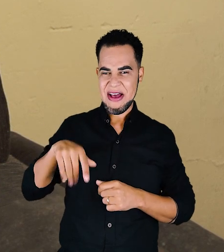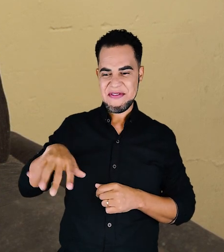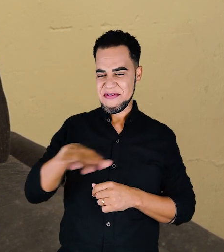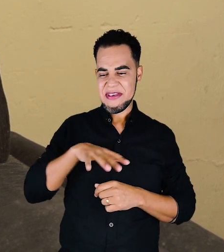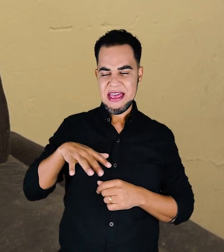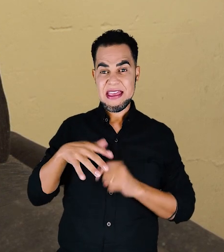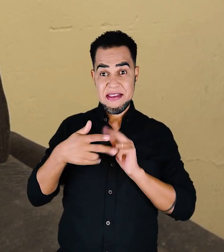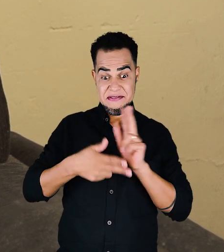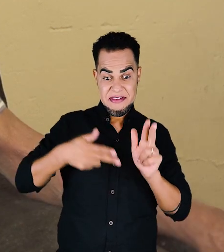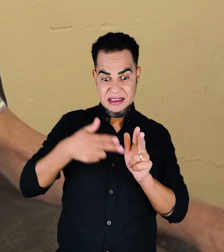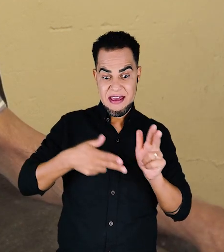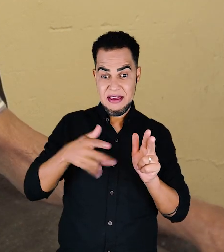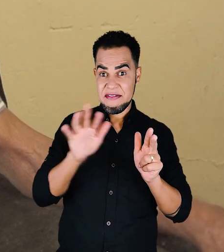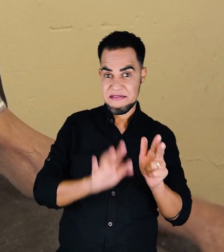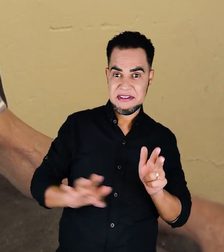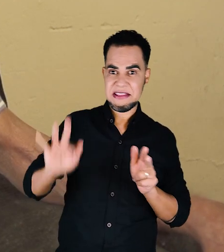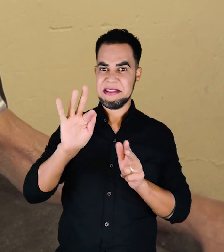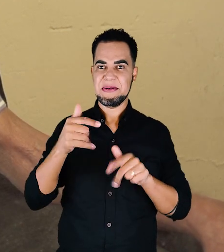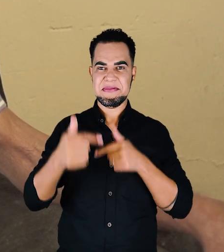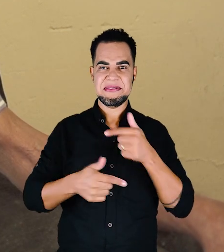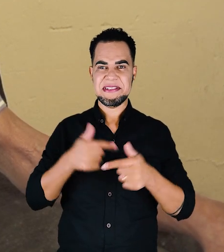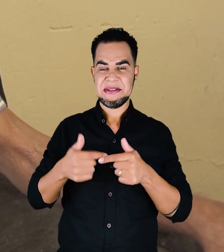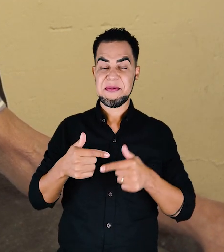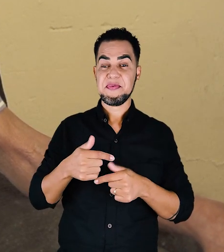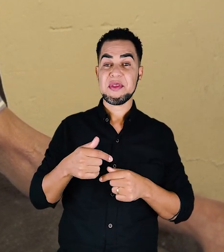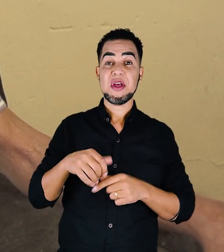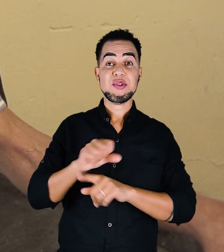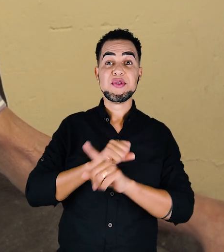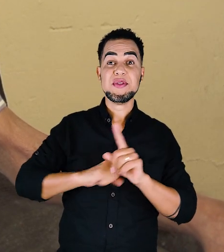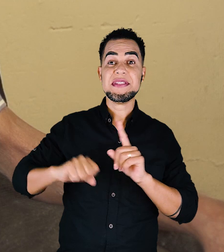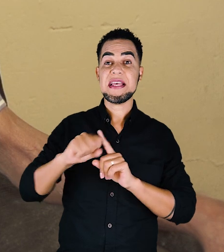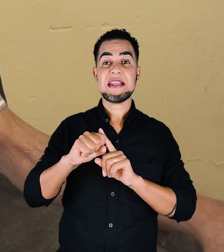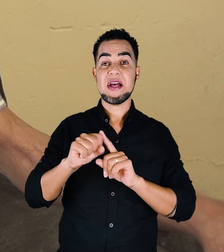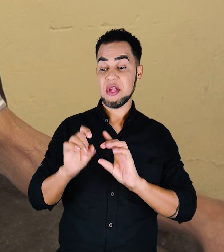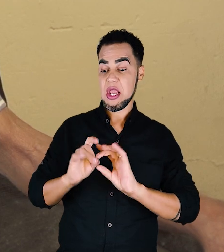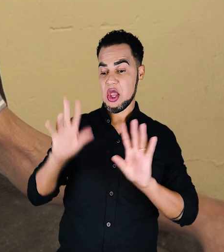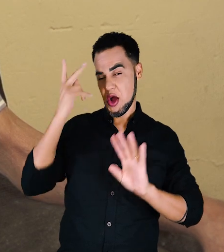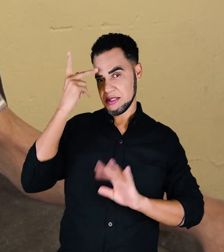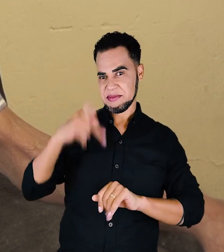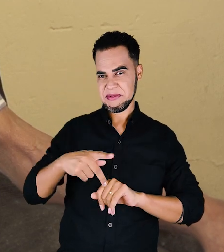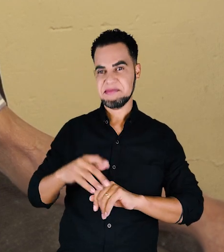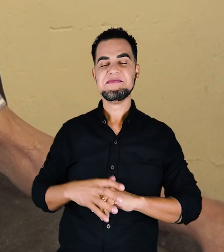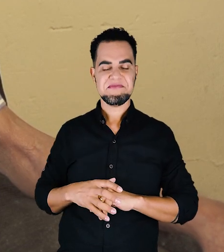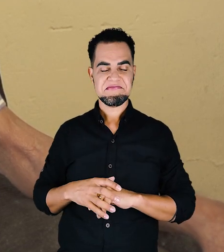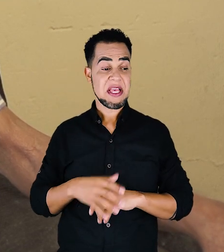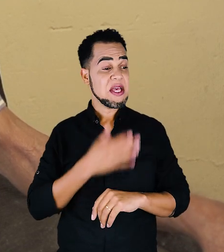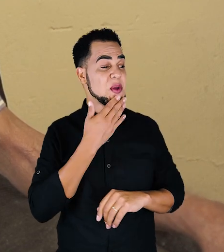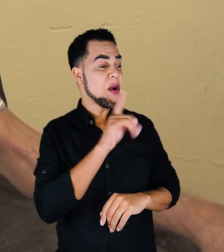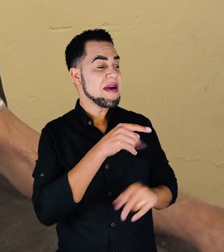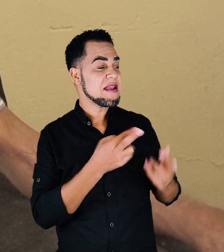aqui na Rede Ferroviária Federal, Sociedade Anônima. Isso